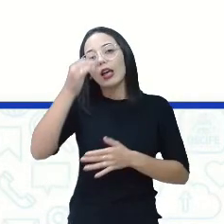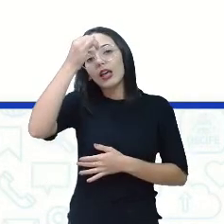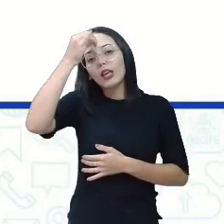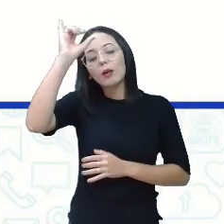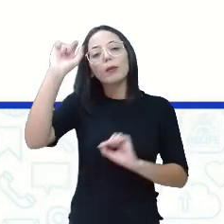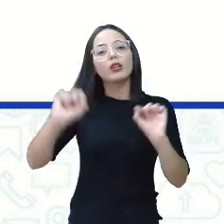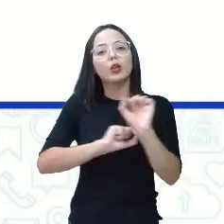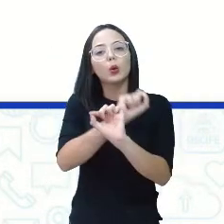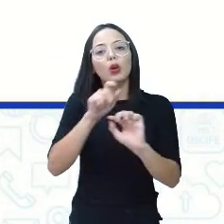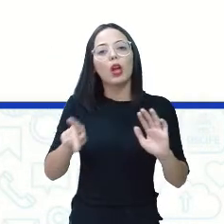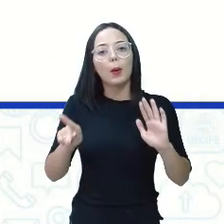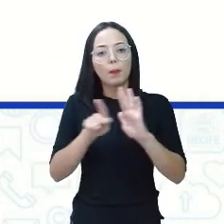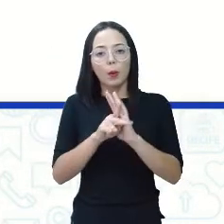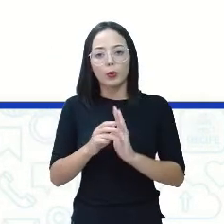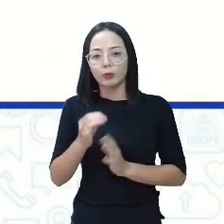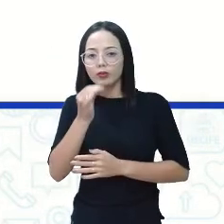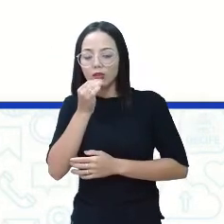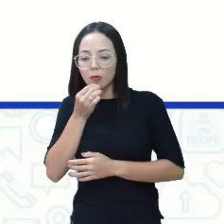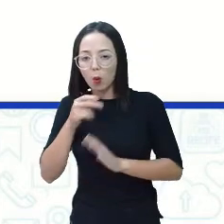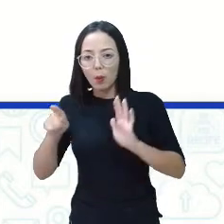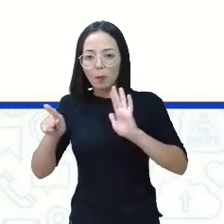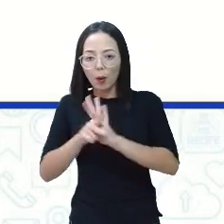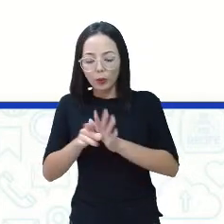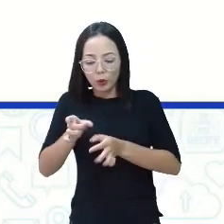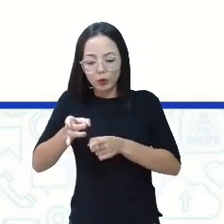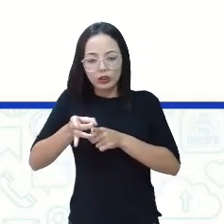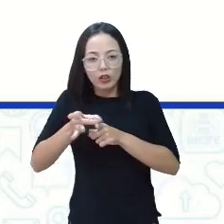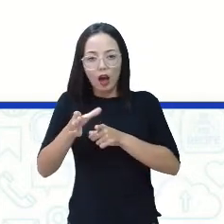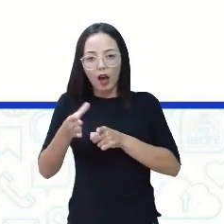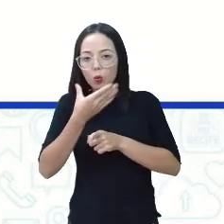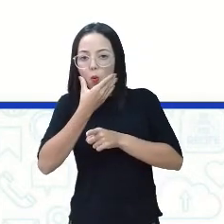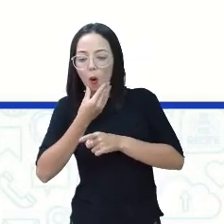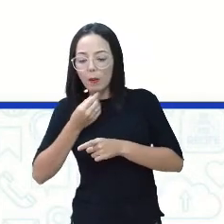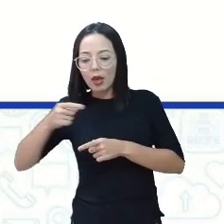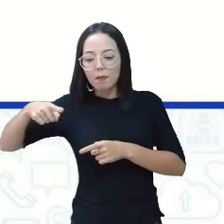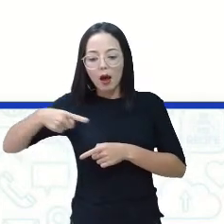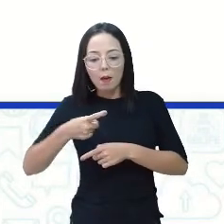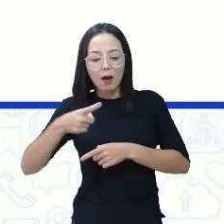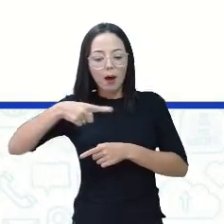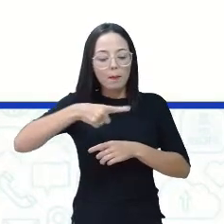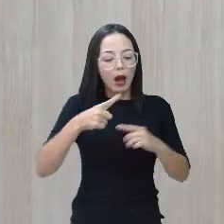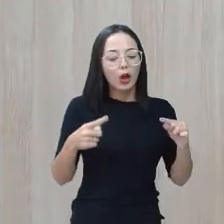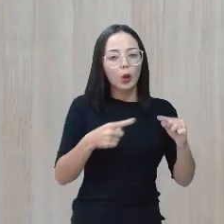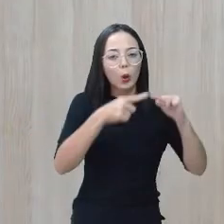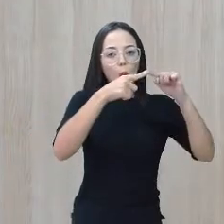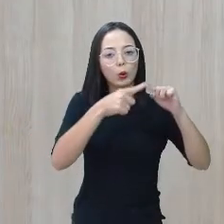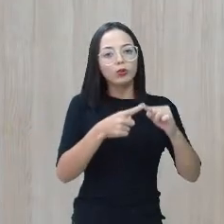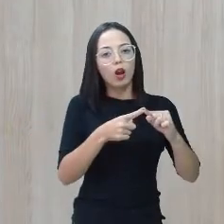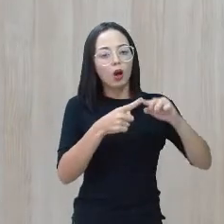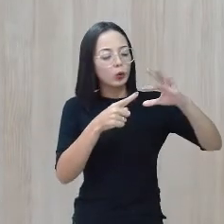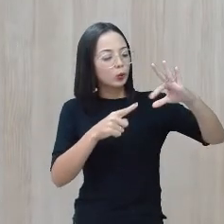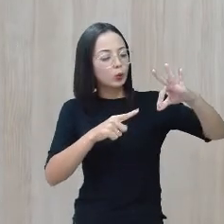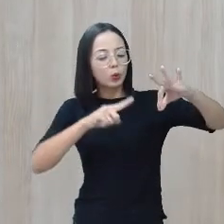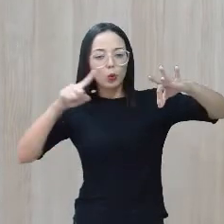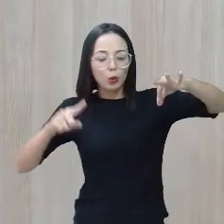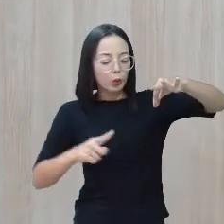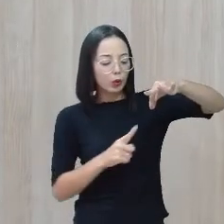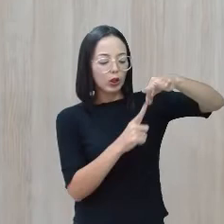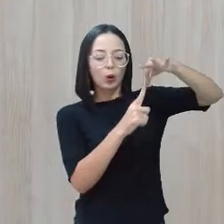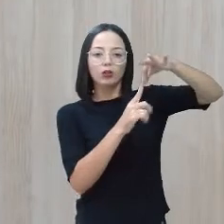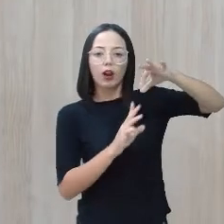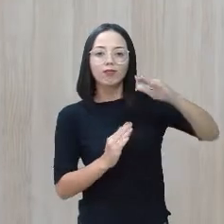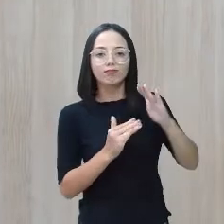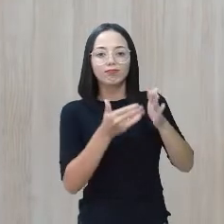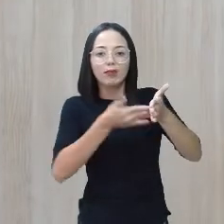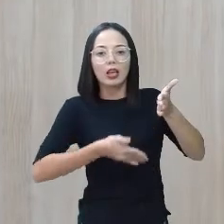se encontre com o óvulo. Ou seja, como ele impede esse encontro, ele vai impedir que